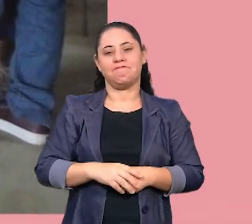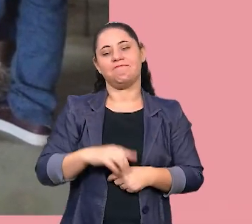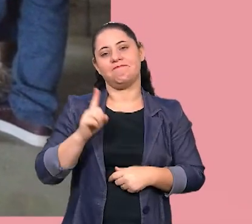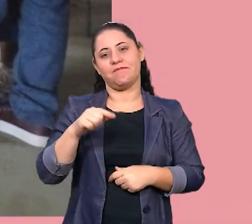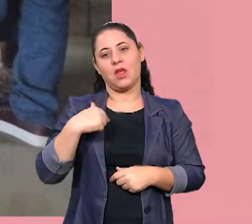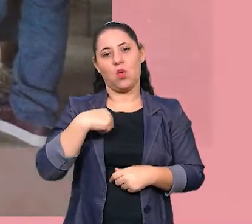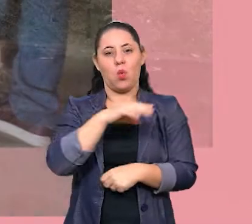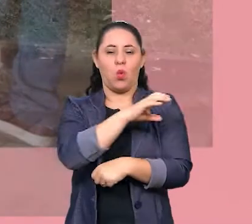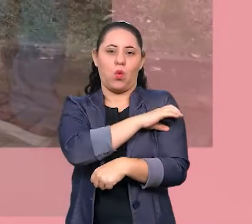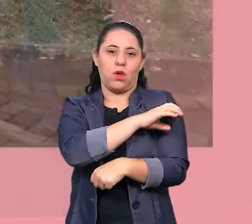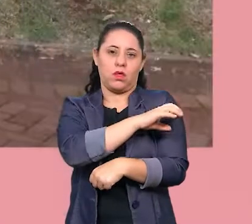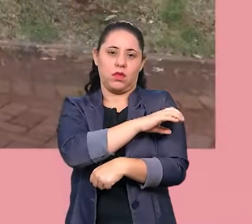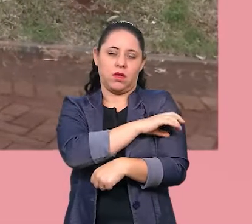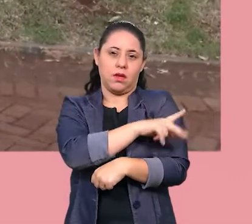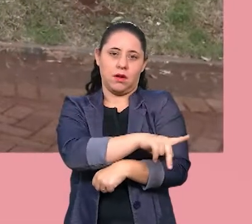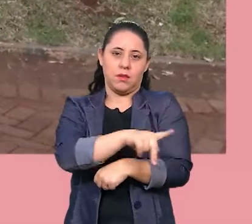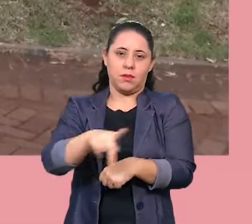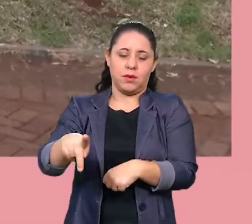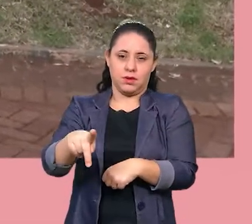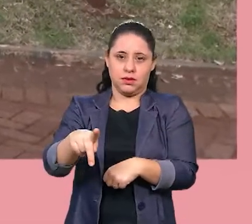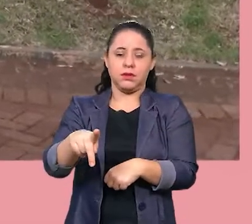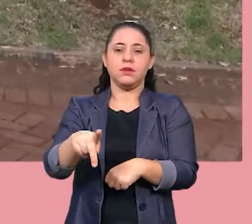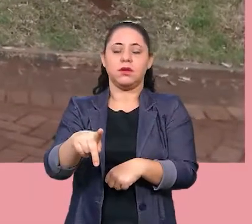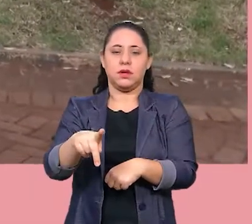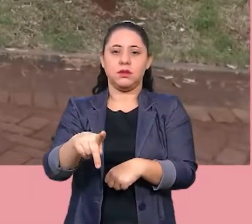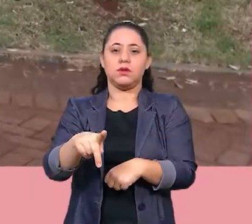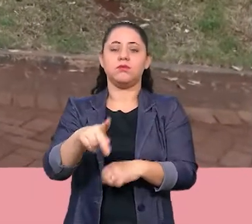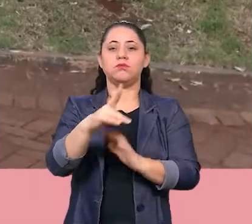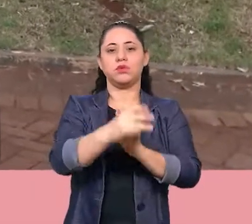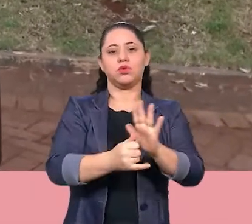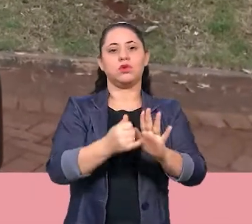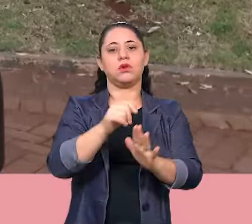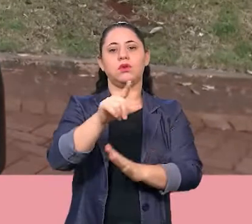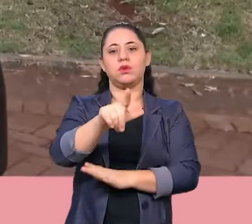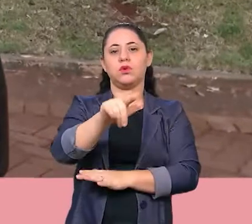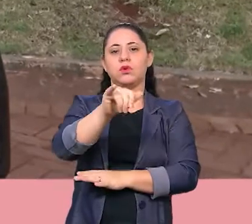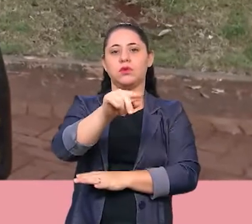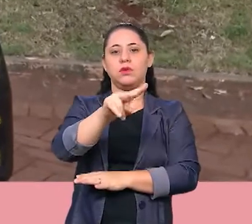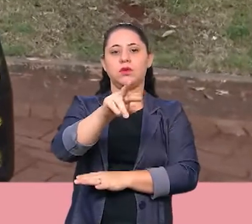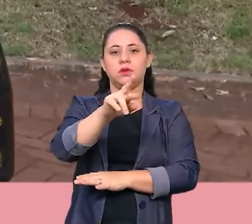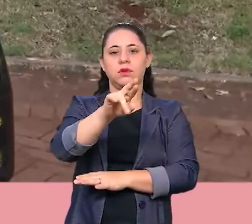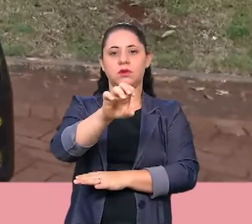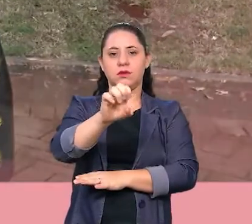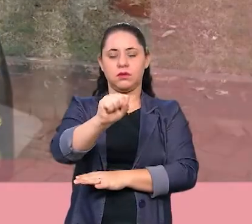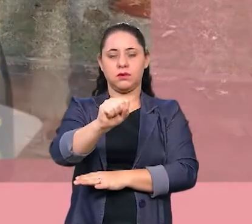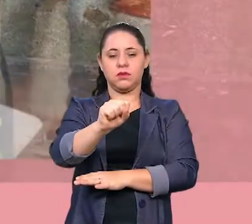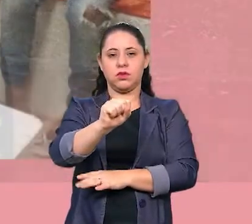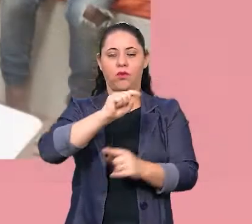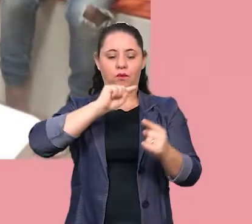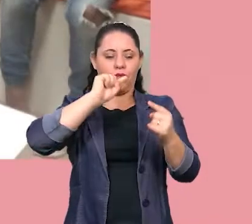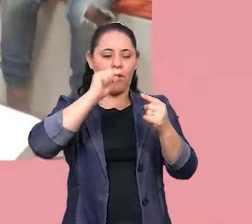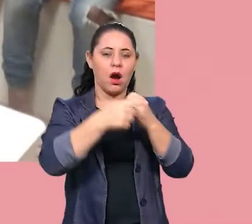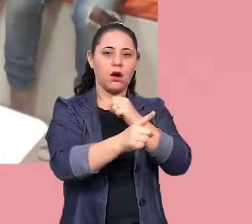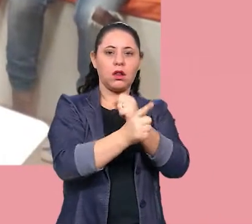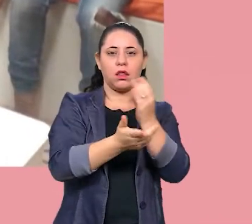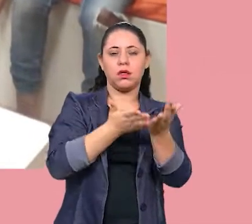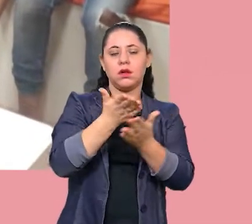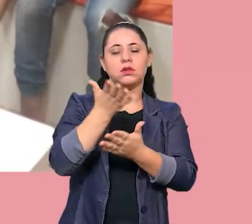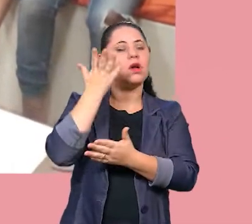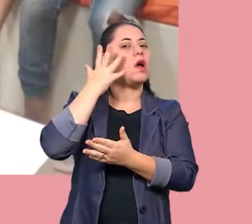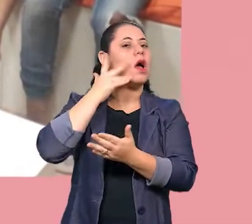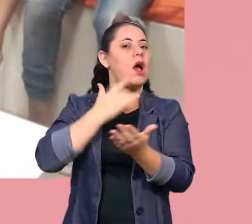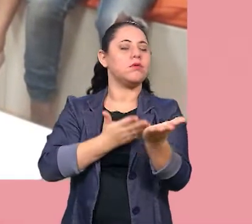coordenadora, né, presidenta do Projeto Livres, é uma instituição criada com foco em atender crianças e adolescentes que